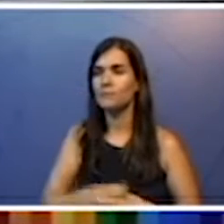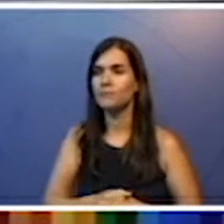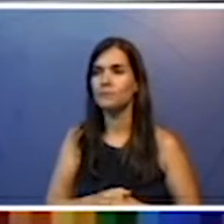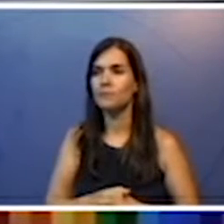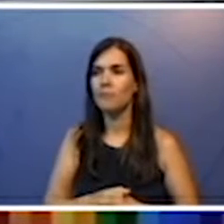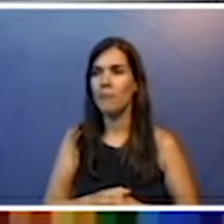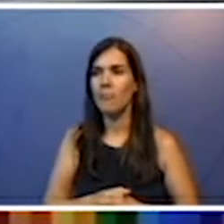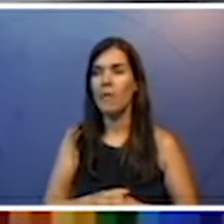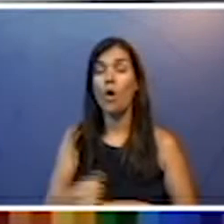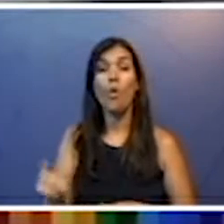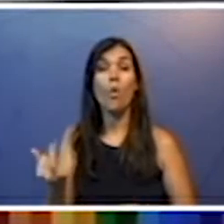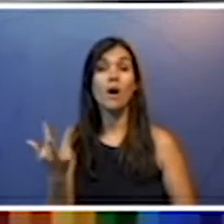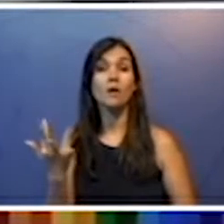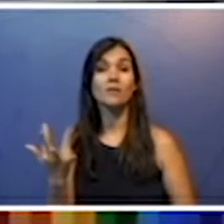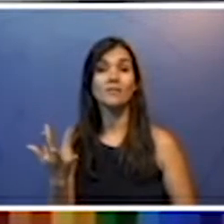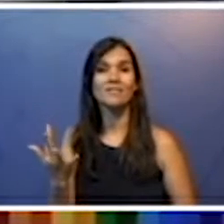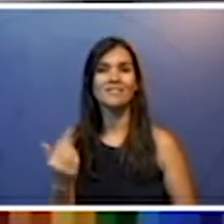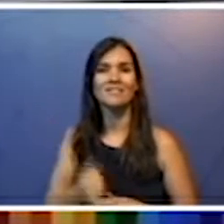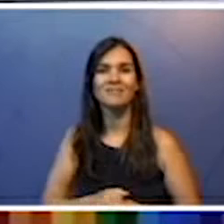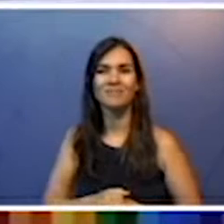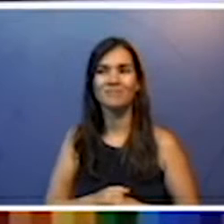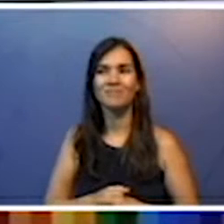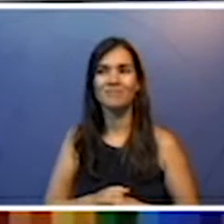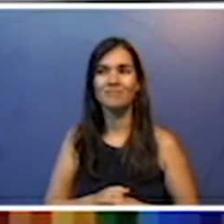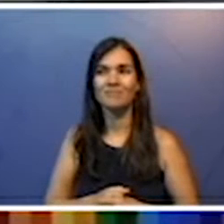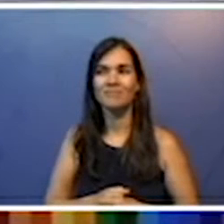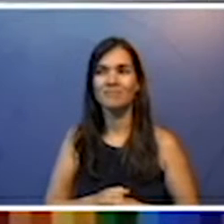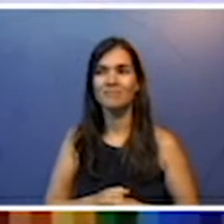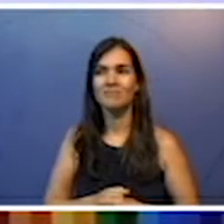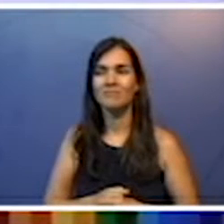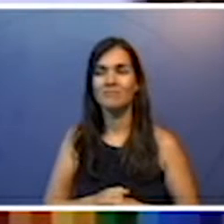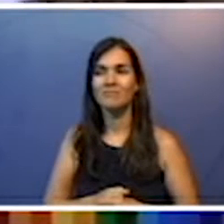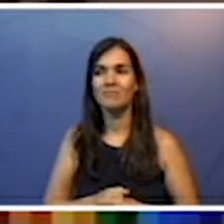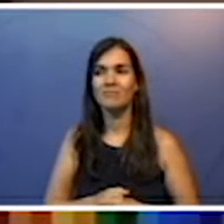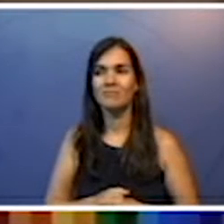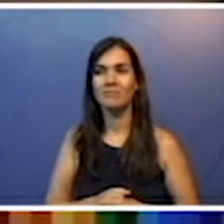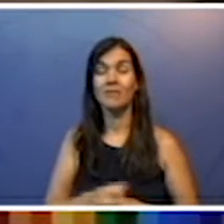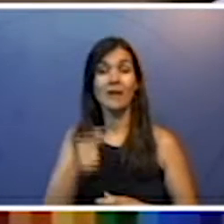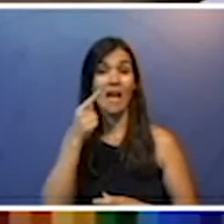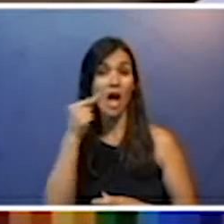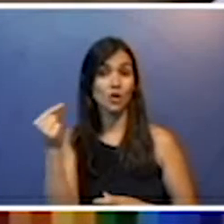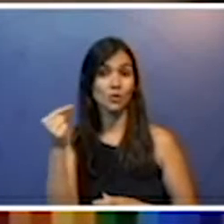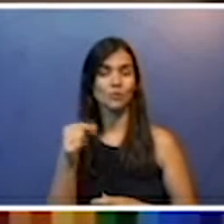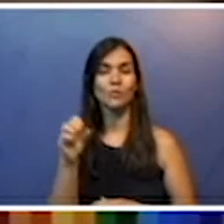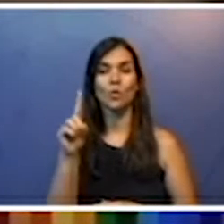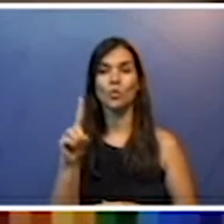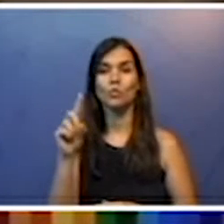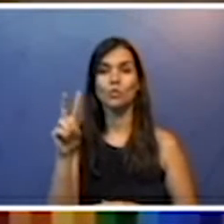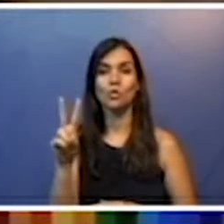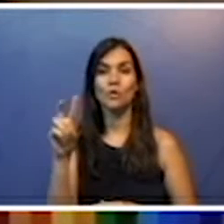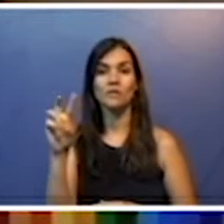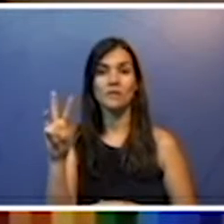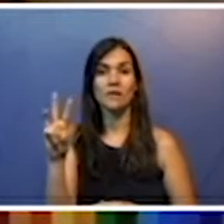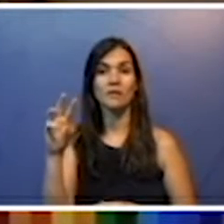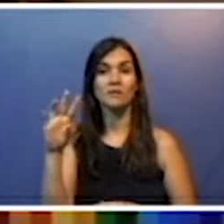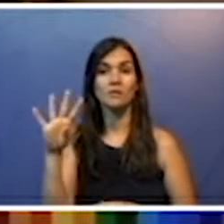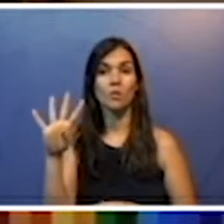vamos contar quantos votos o gato teve? Quantos foram esses votos? Vamos lá.